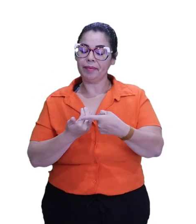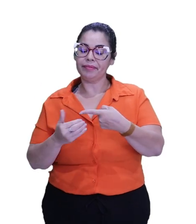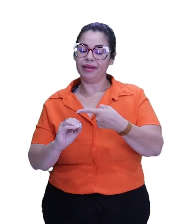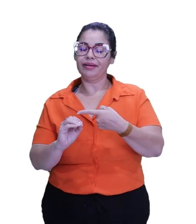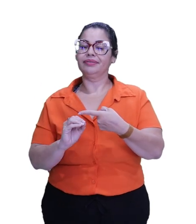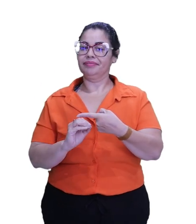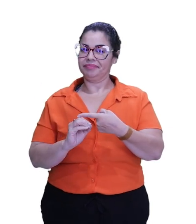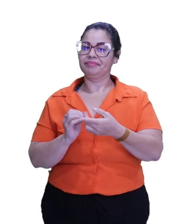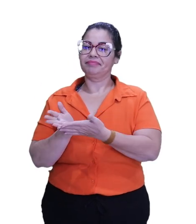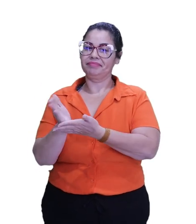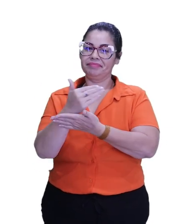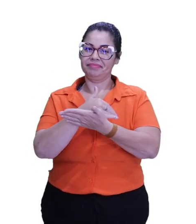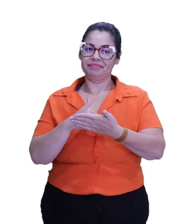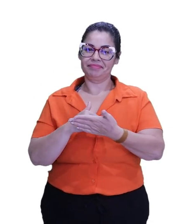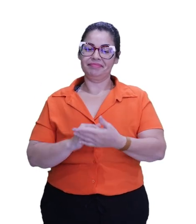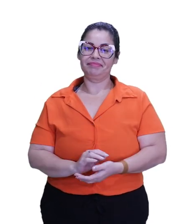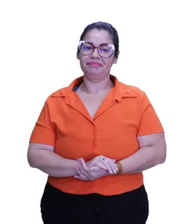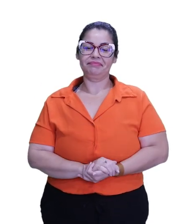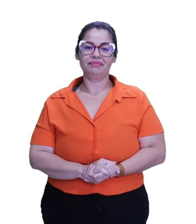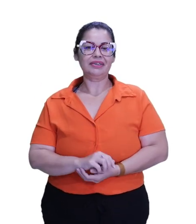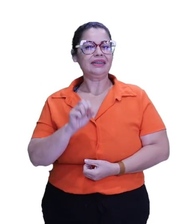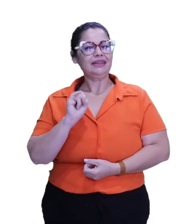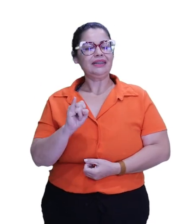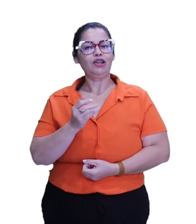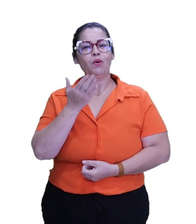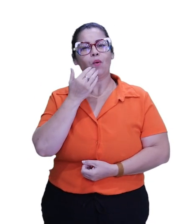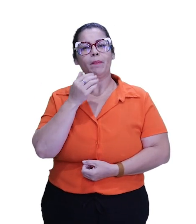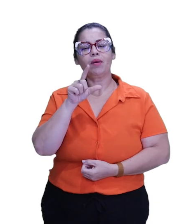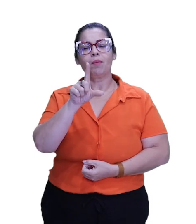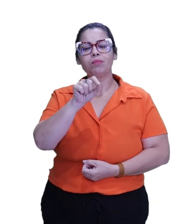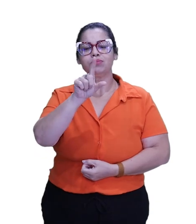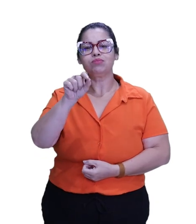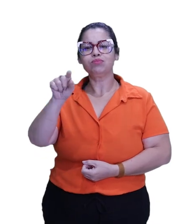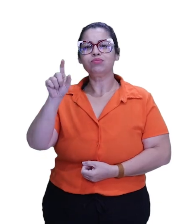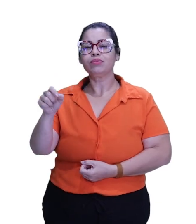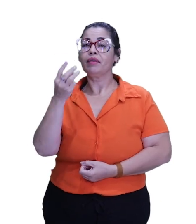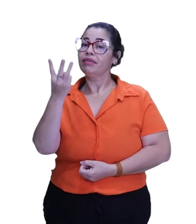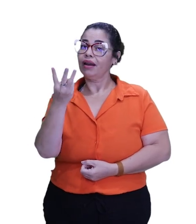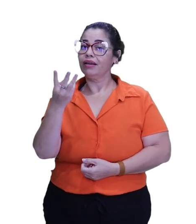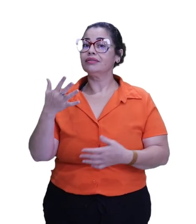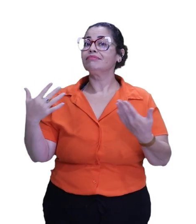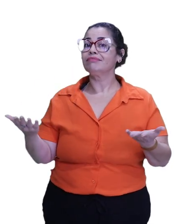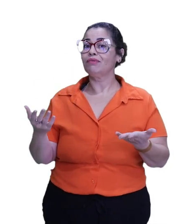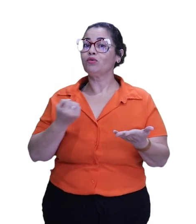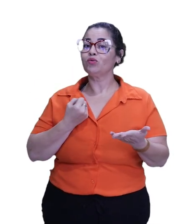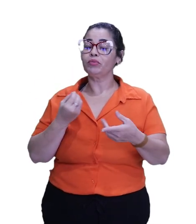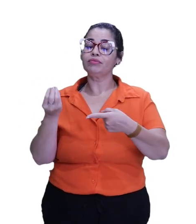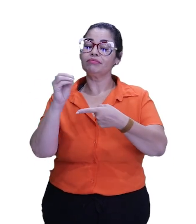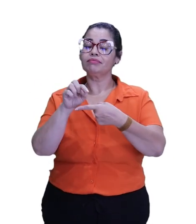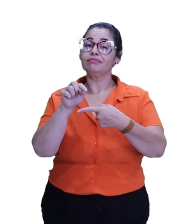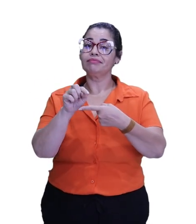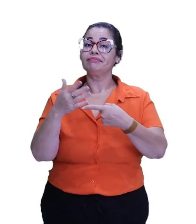em que a pizza foi dividida. E se foram comidas 3 fatias? Que fração representa